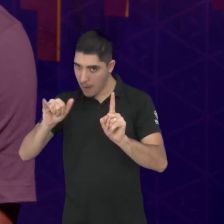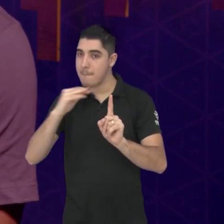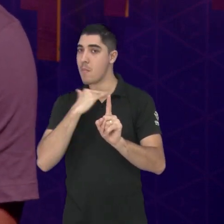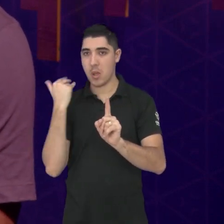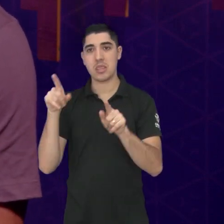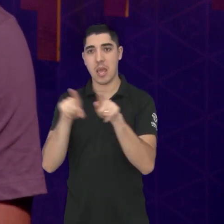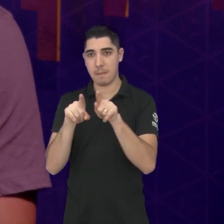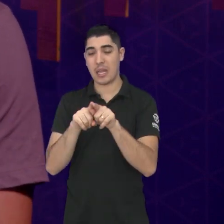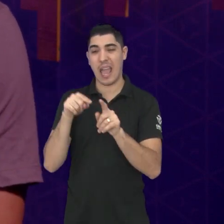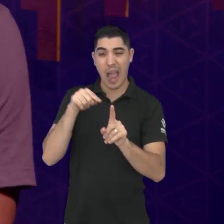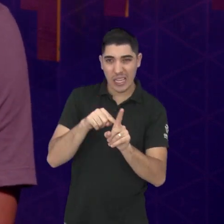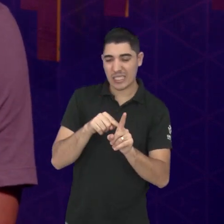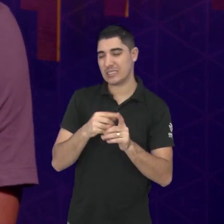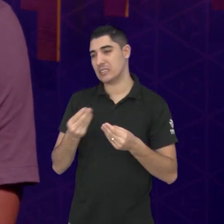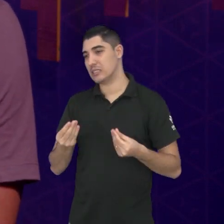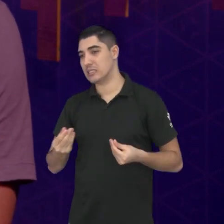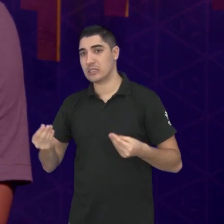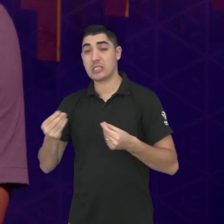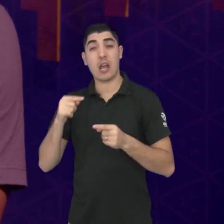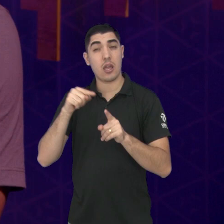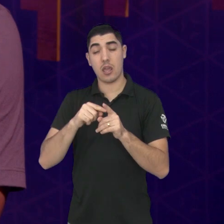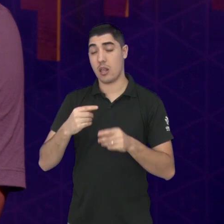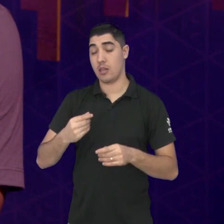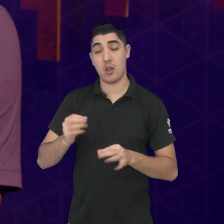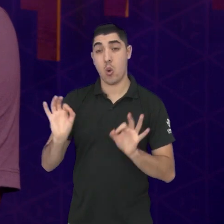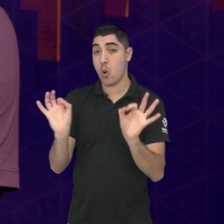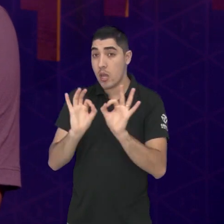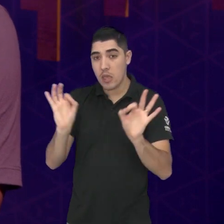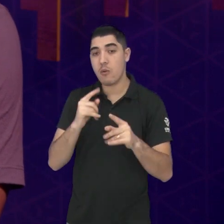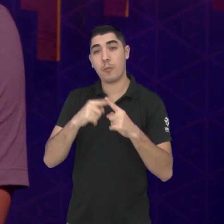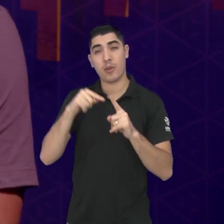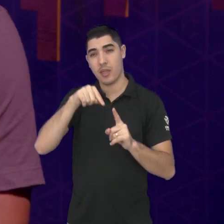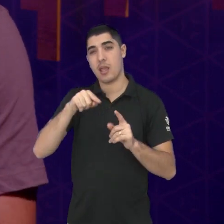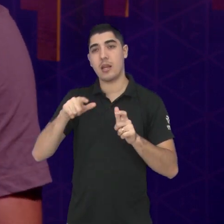horrível, porque ele dorme, assim,